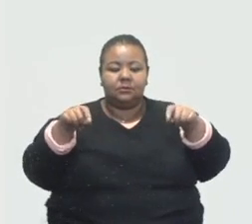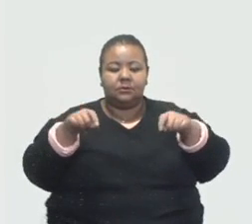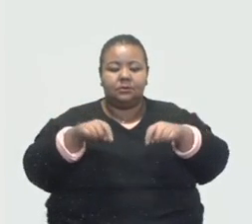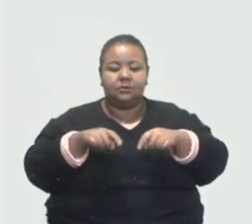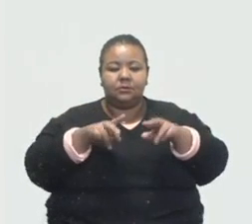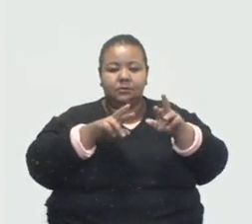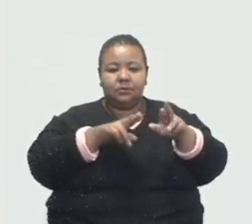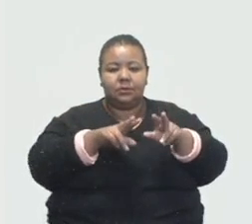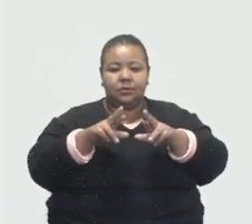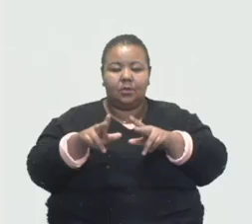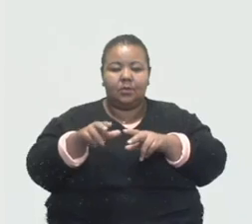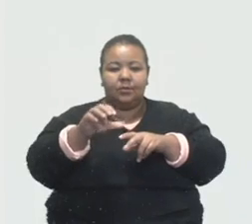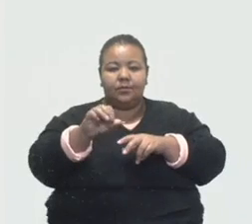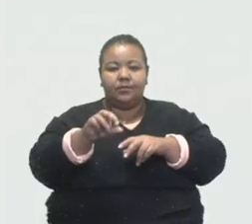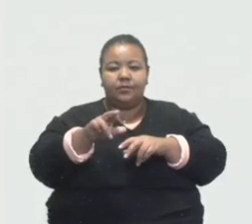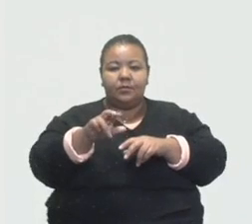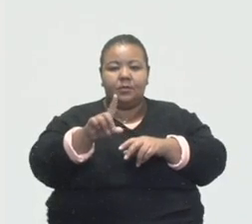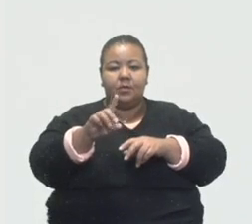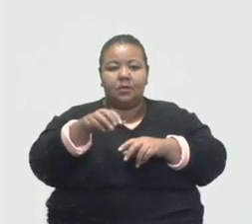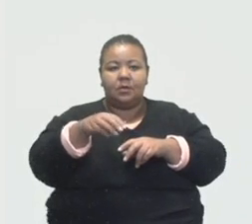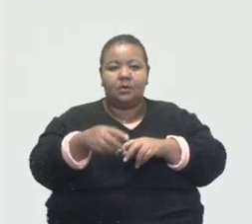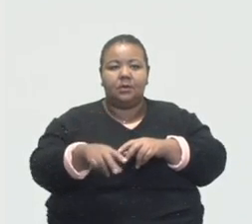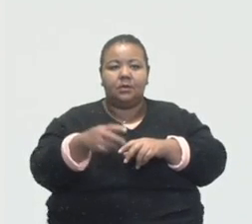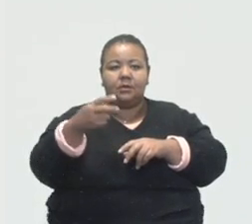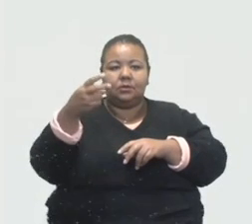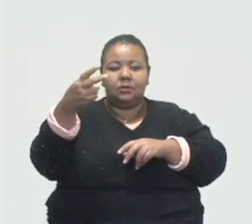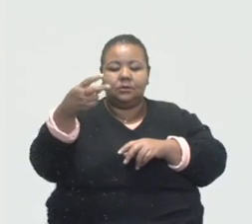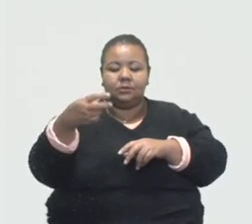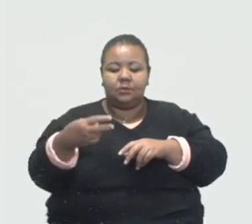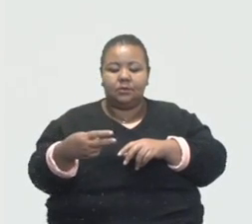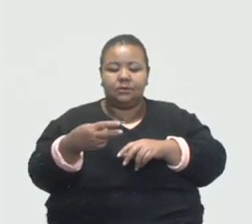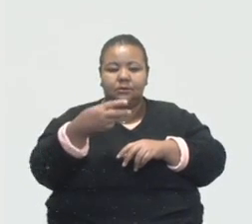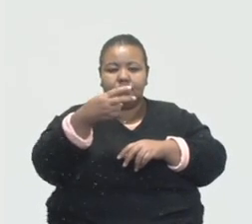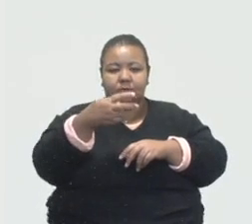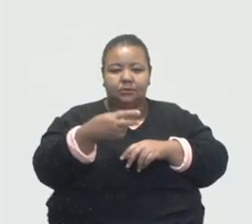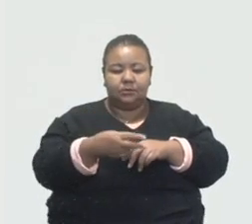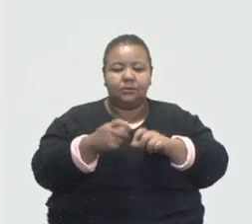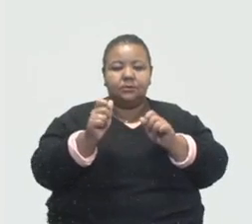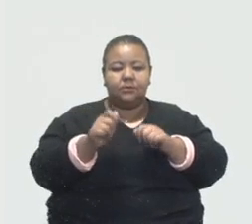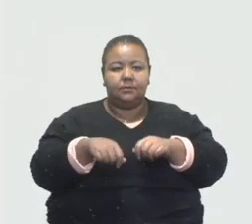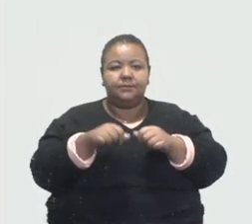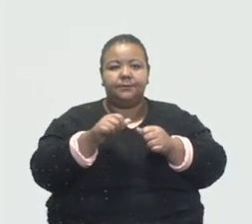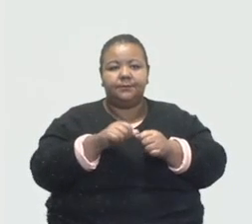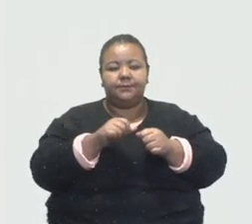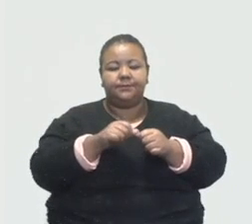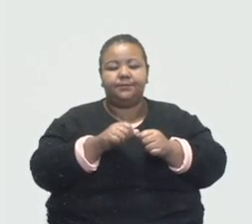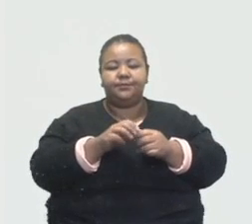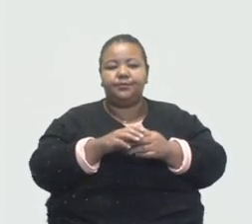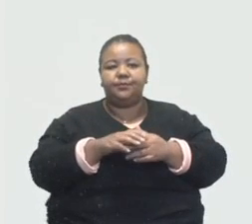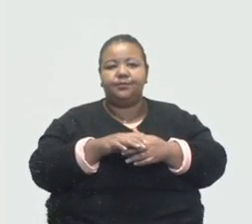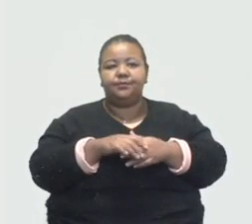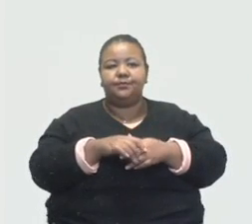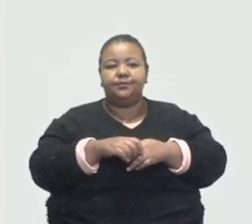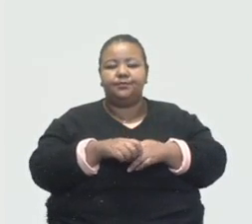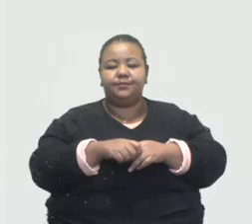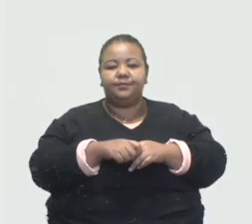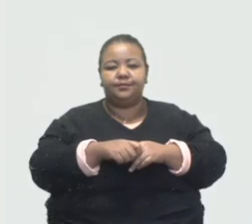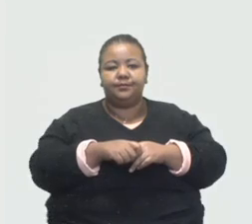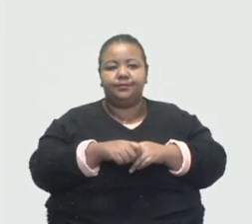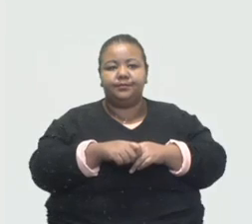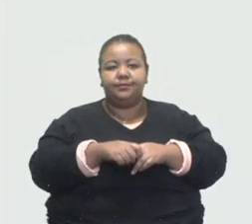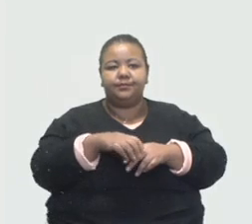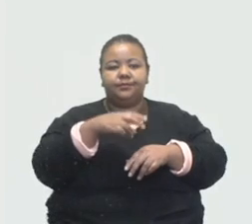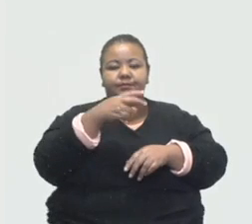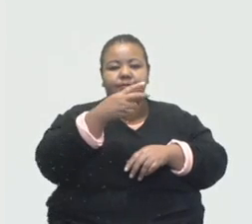mesma ordem, que é a ordem 2 por 2, 2 por 2. Então, a gente pode realizar a operação. Então, nós temos aqui